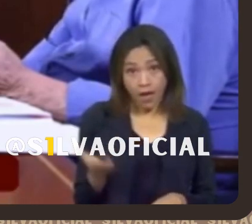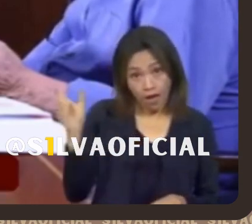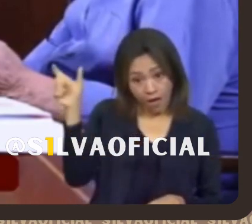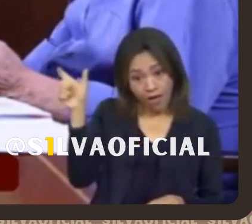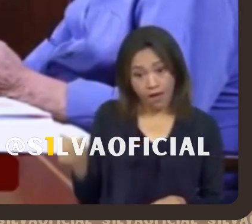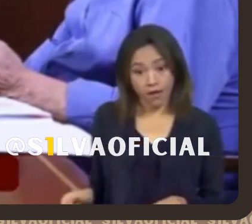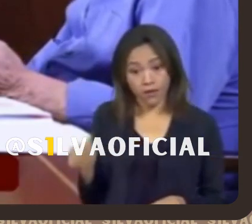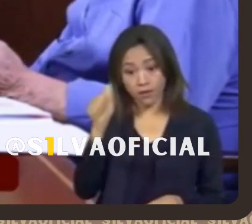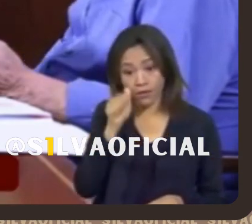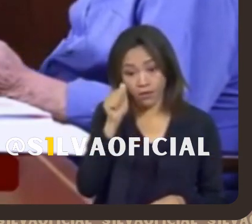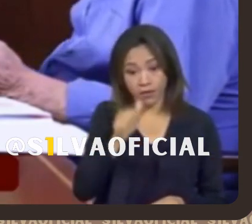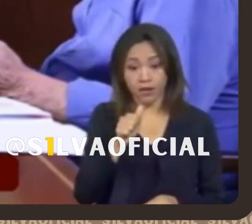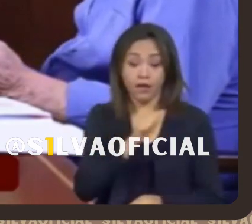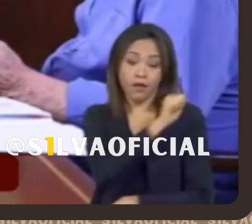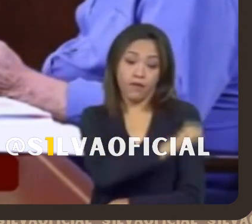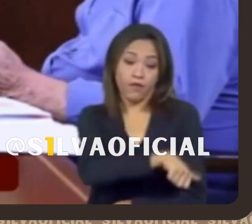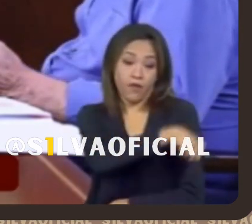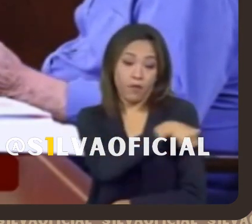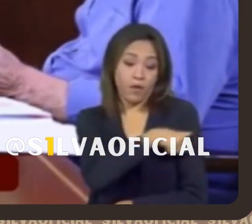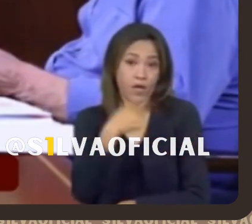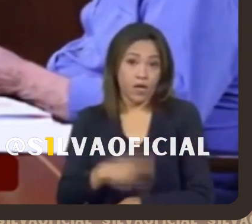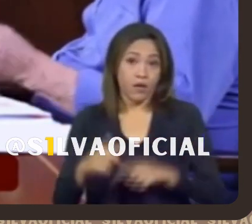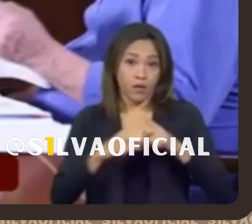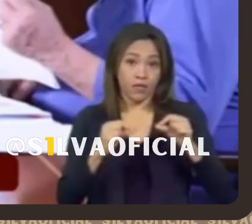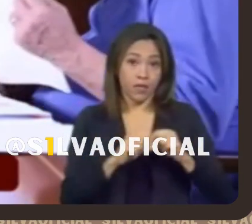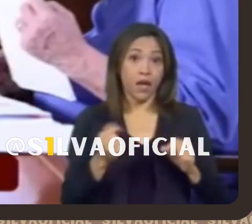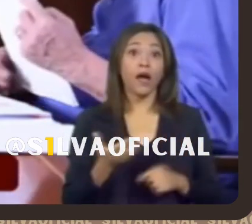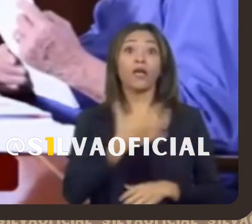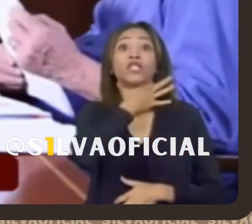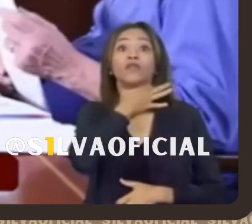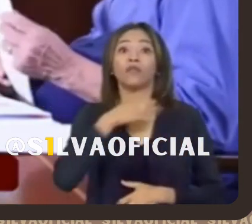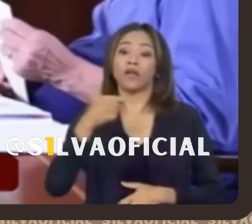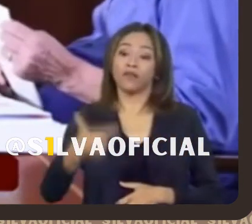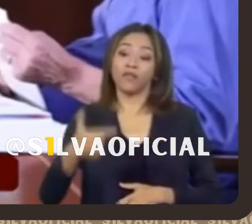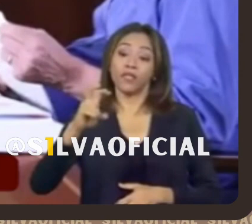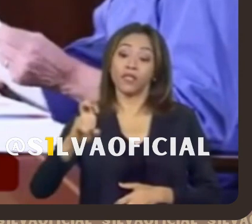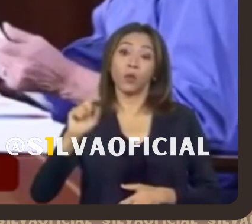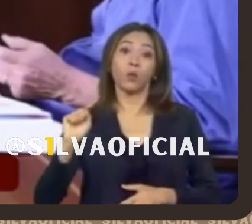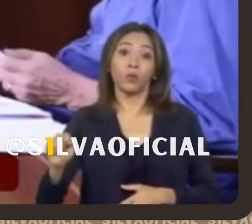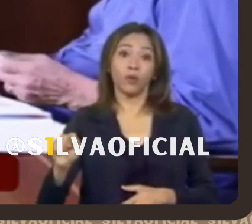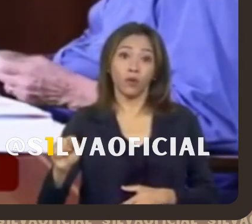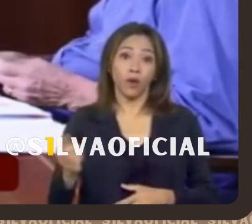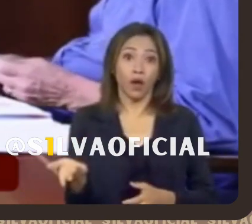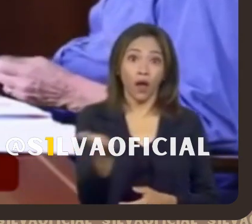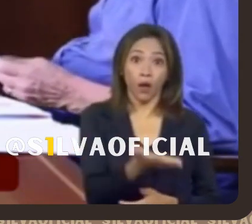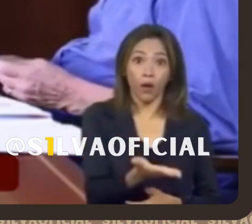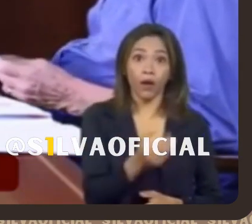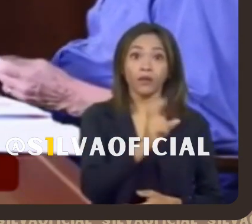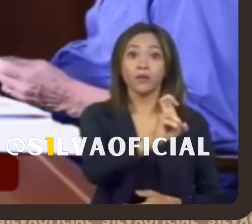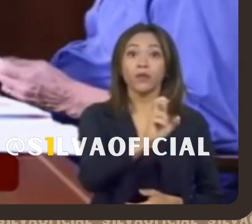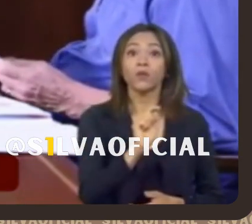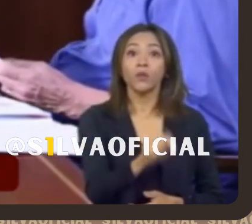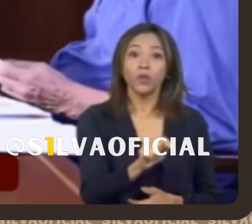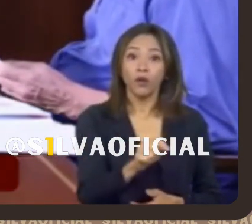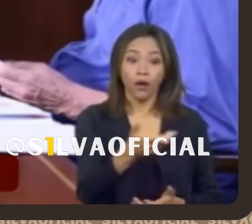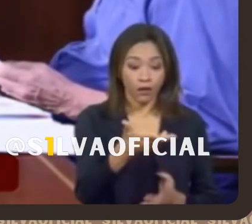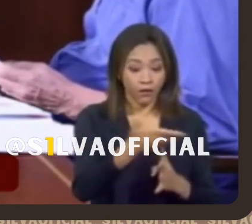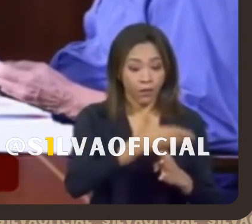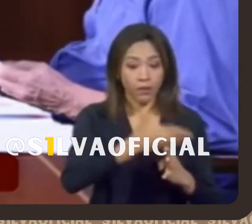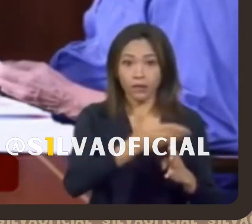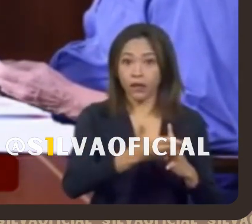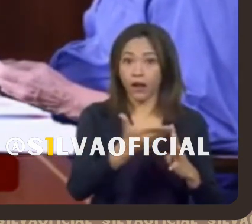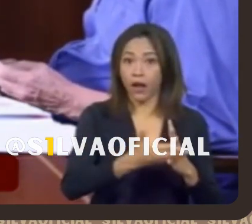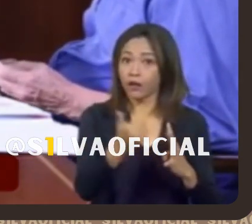no no Brasília a dívida dela era R 25.000 ela vai pagar 5.000 ainda parcelado né e e eh sem juros Tem